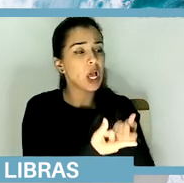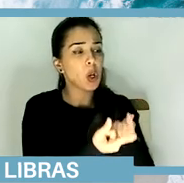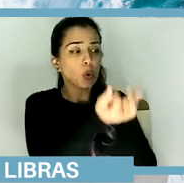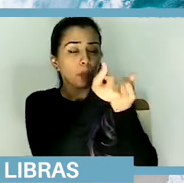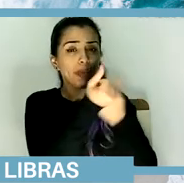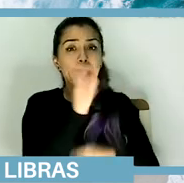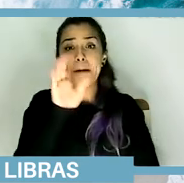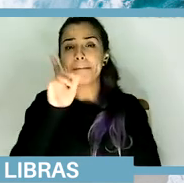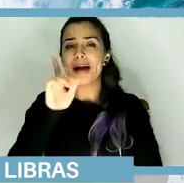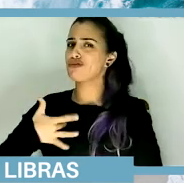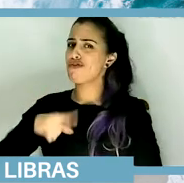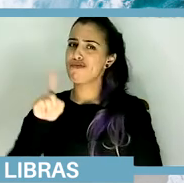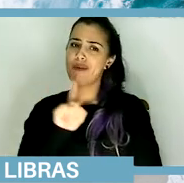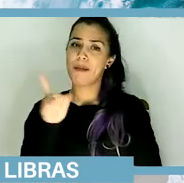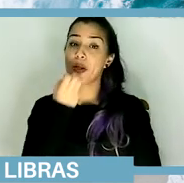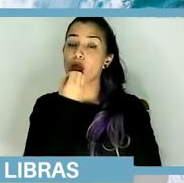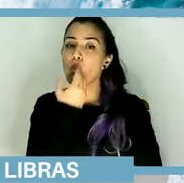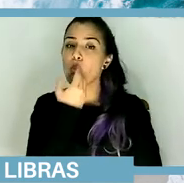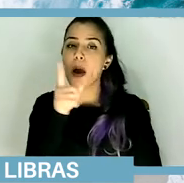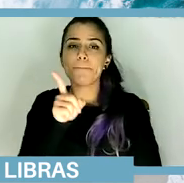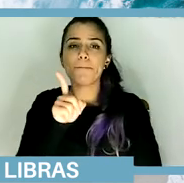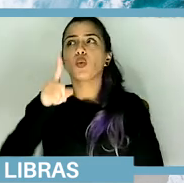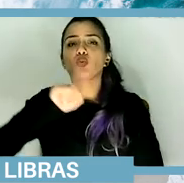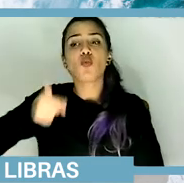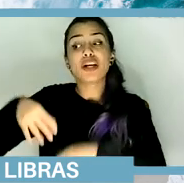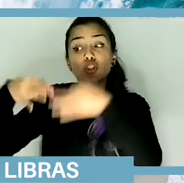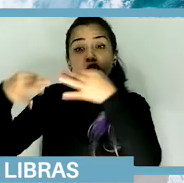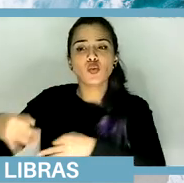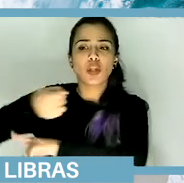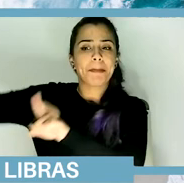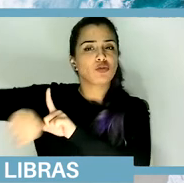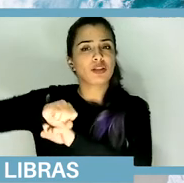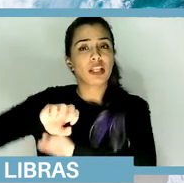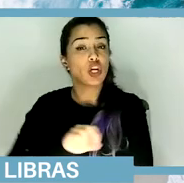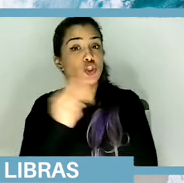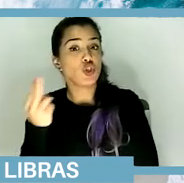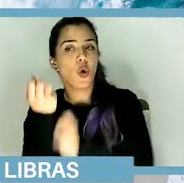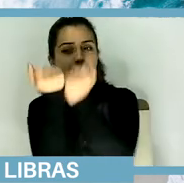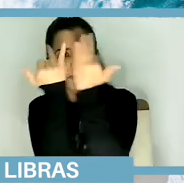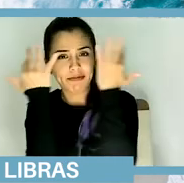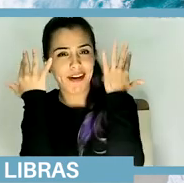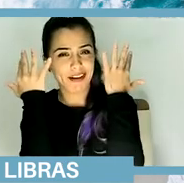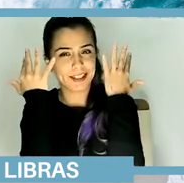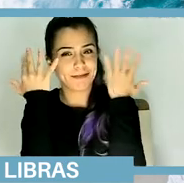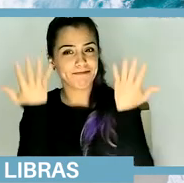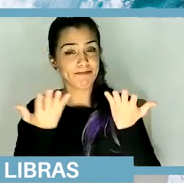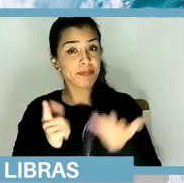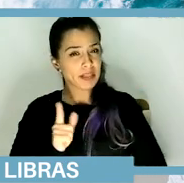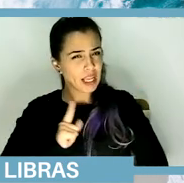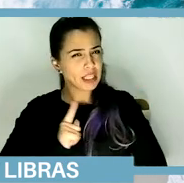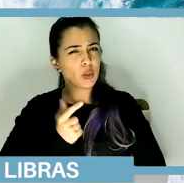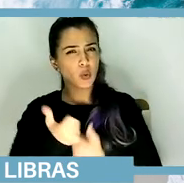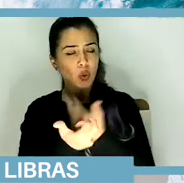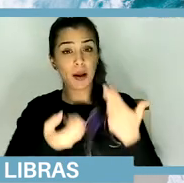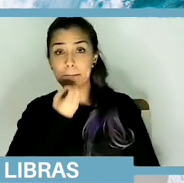no sistema de produção de trabalho daquilo ele não tá é gerando de facto não é uma Regeneração ser